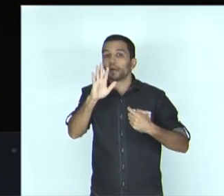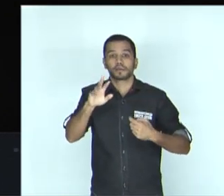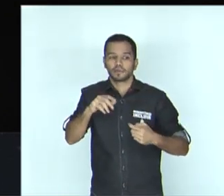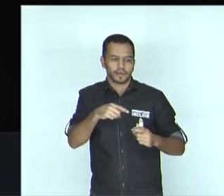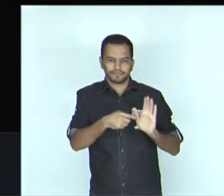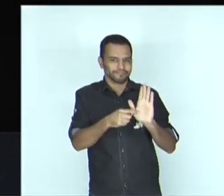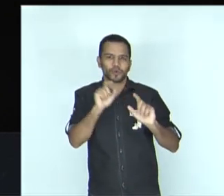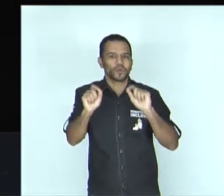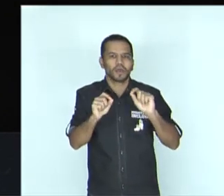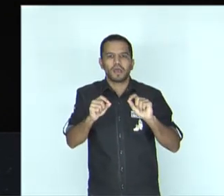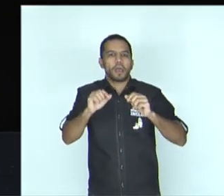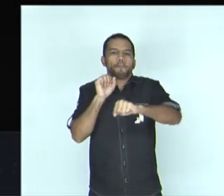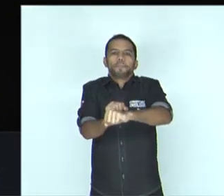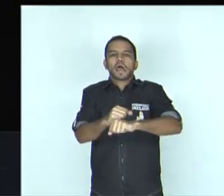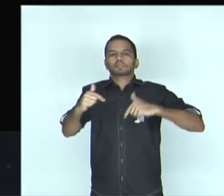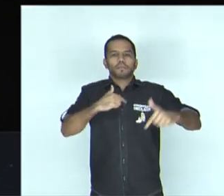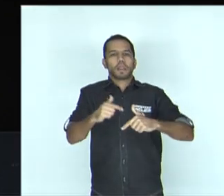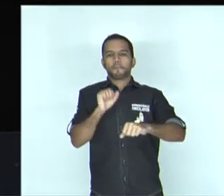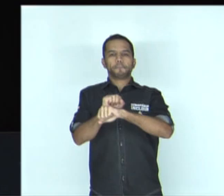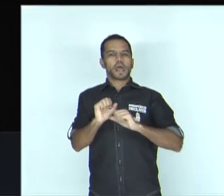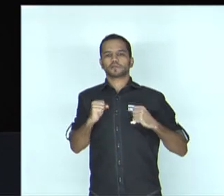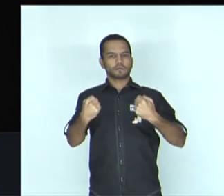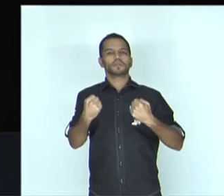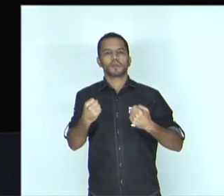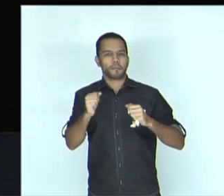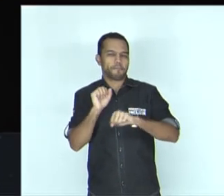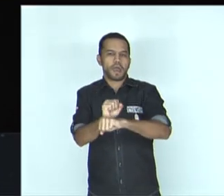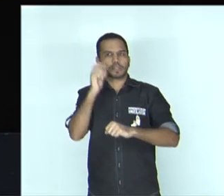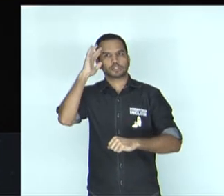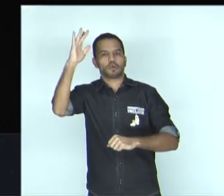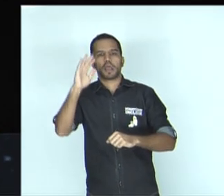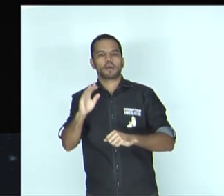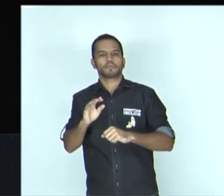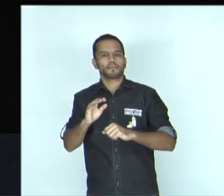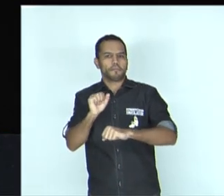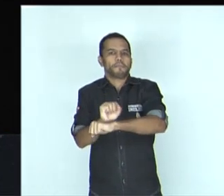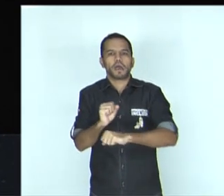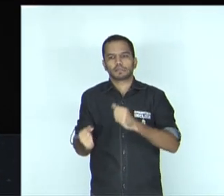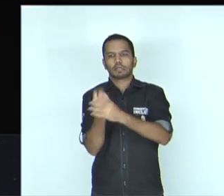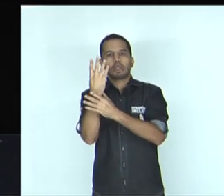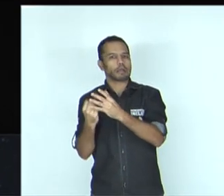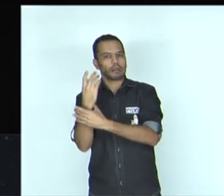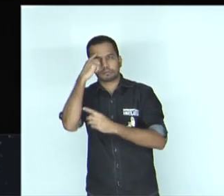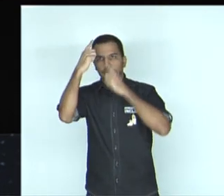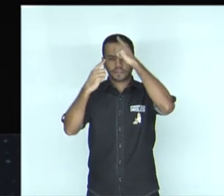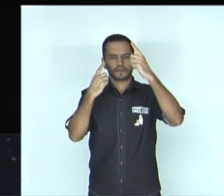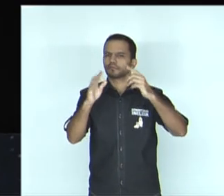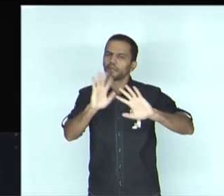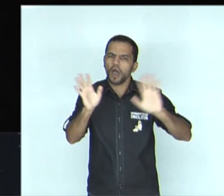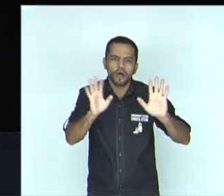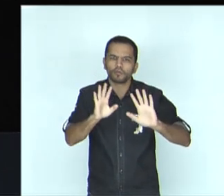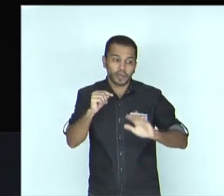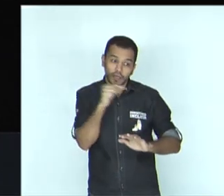trabalhar, pare de lutar, pare de sonhar, pare de criar. Só está dizendo para não se preocupar. Em nenhum